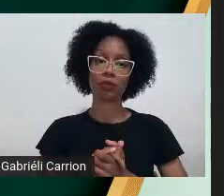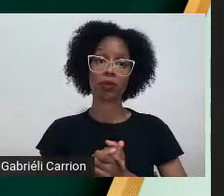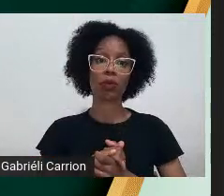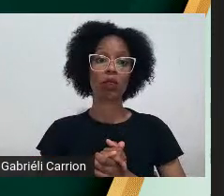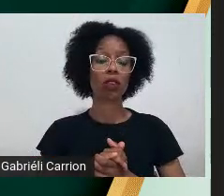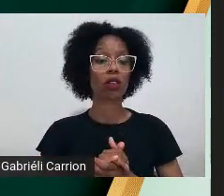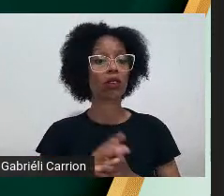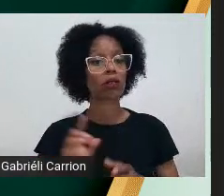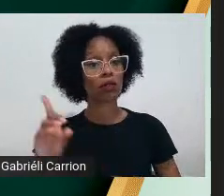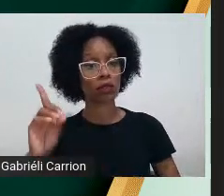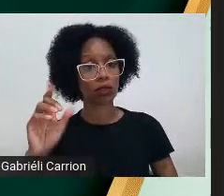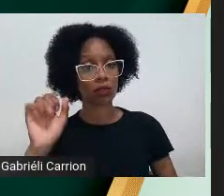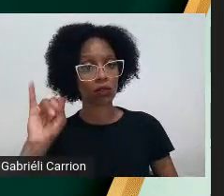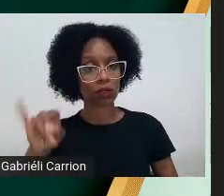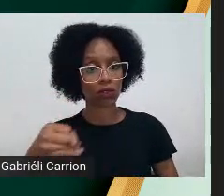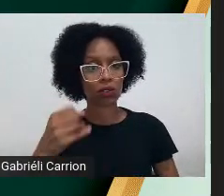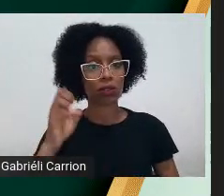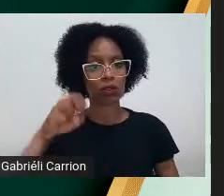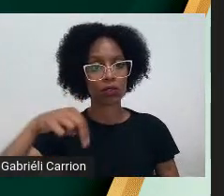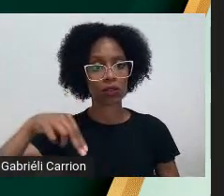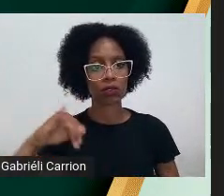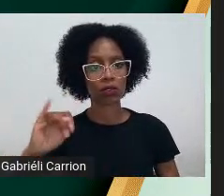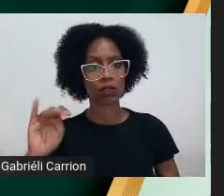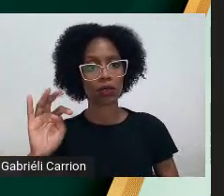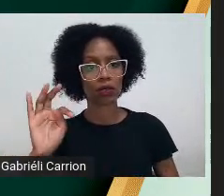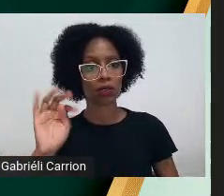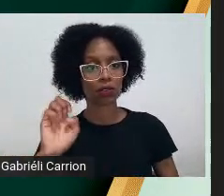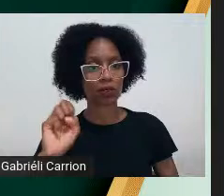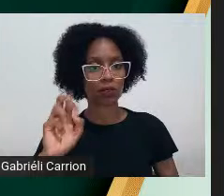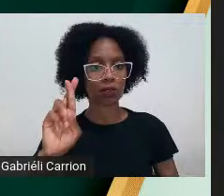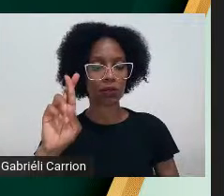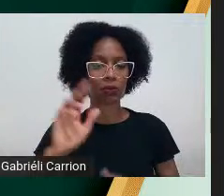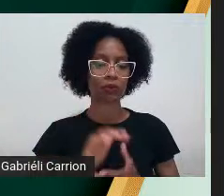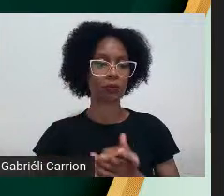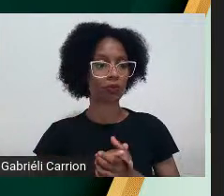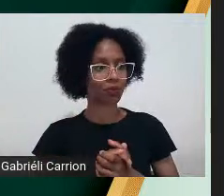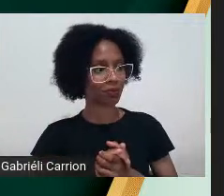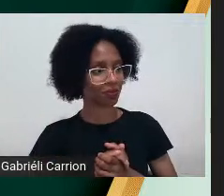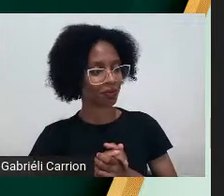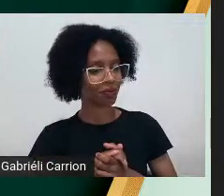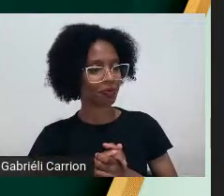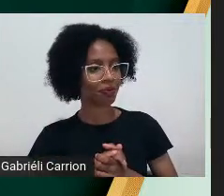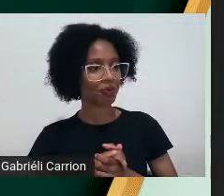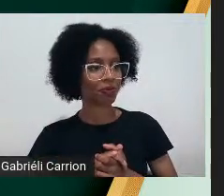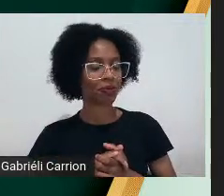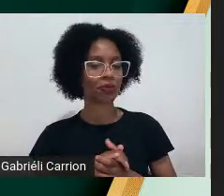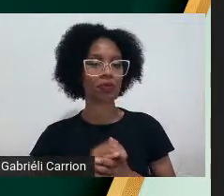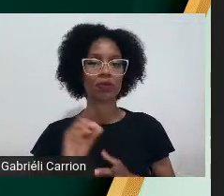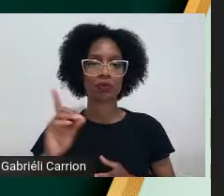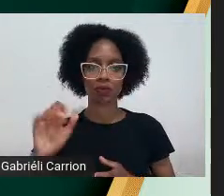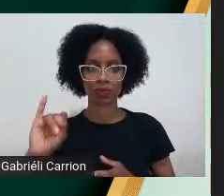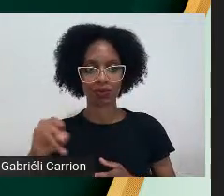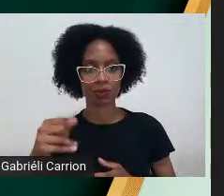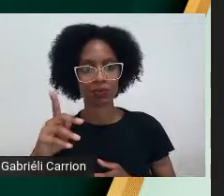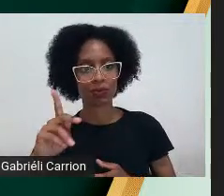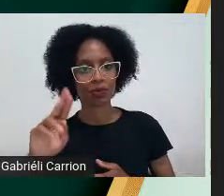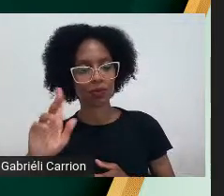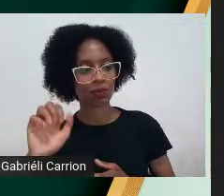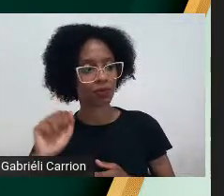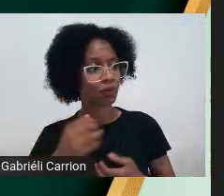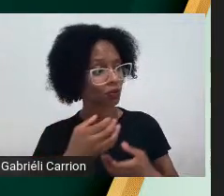Jennifer Margarida Vanzela Amaral. Jennifer Margarida Vanzela Amaral, confira o